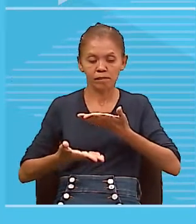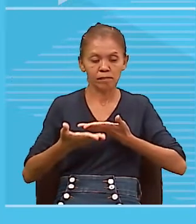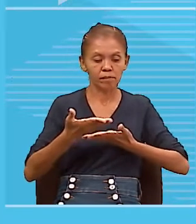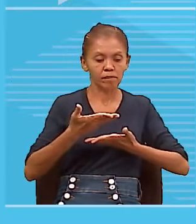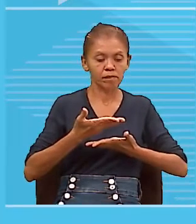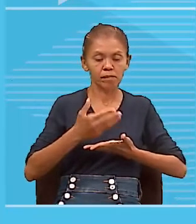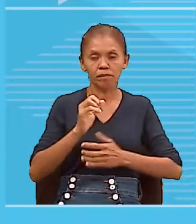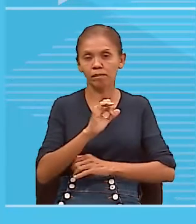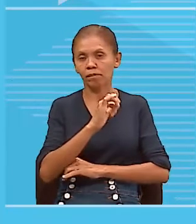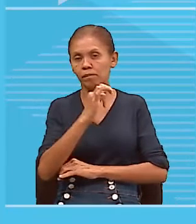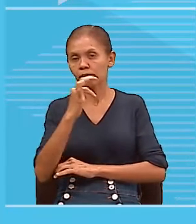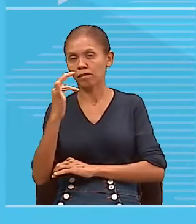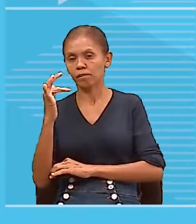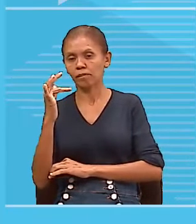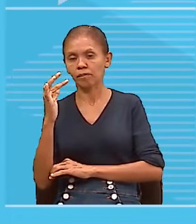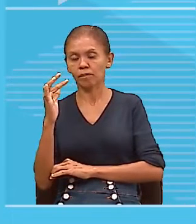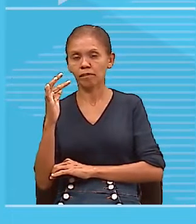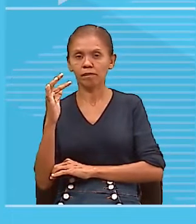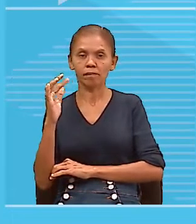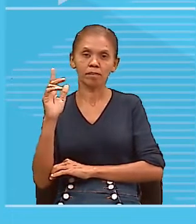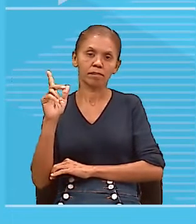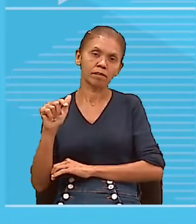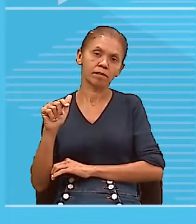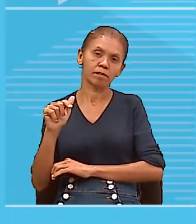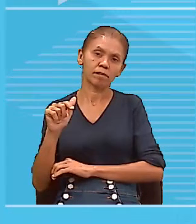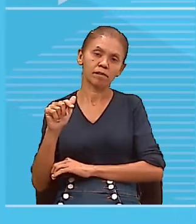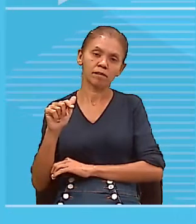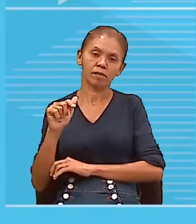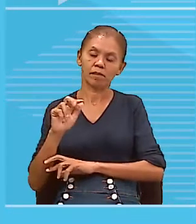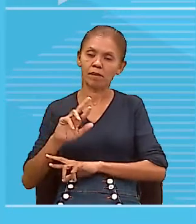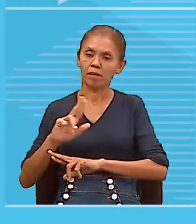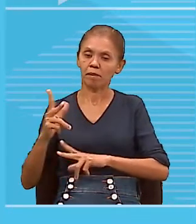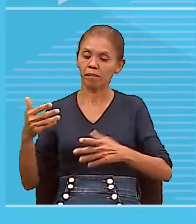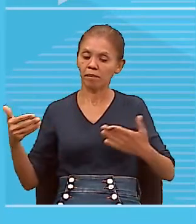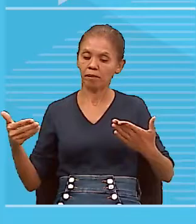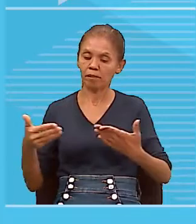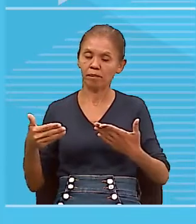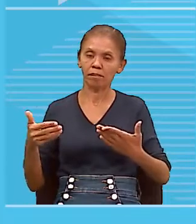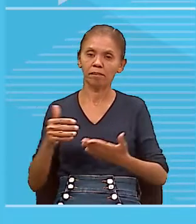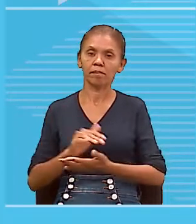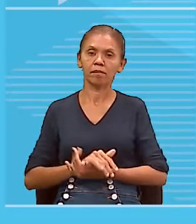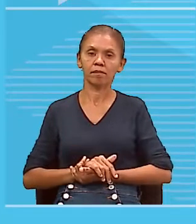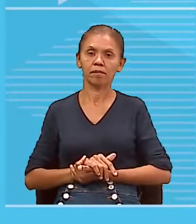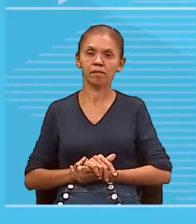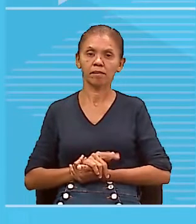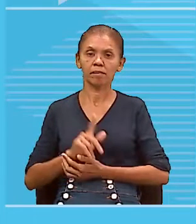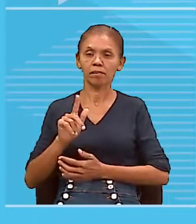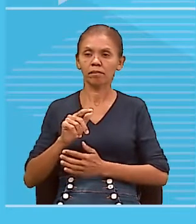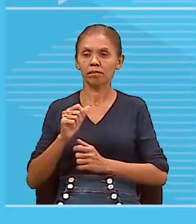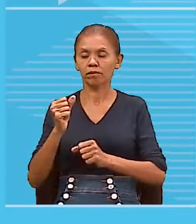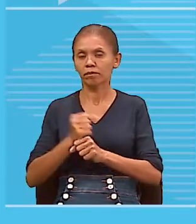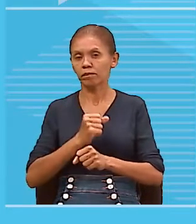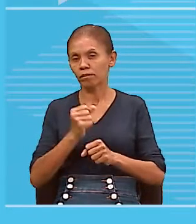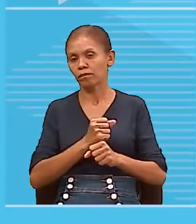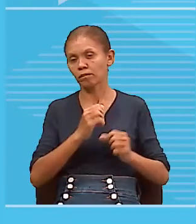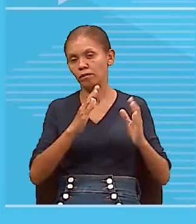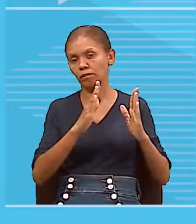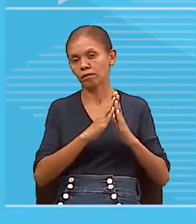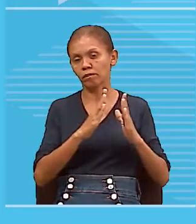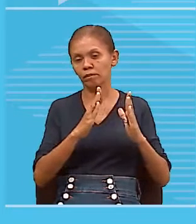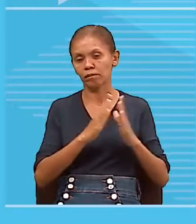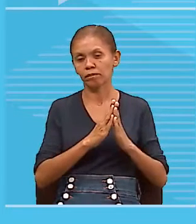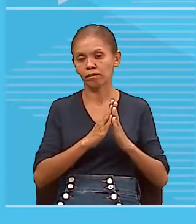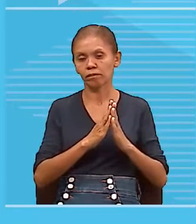as habitações eram distintas e hoje a gente tem uma forma né de fazer moradias